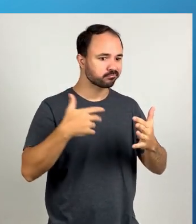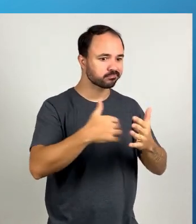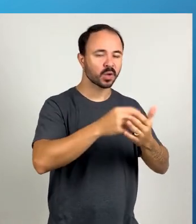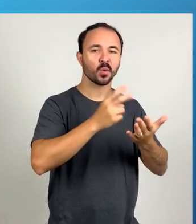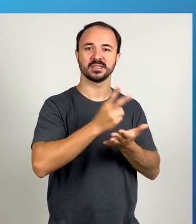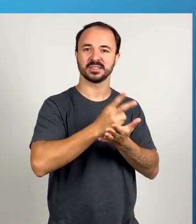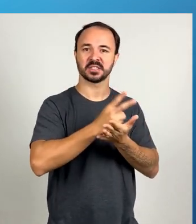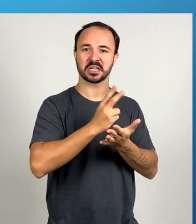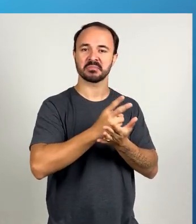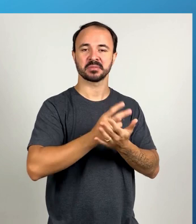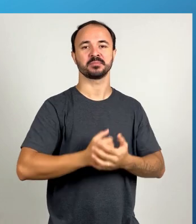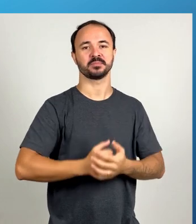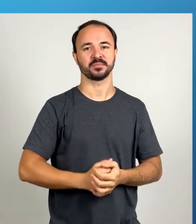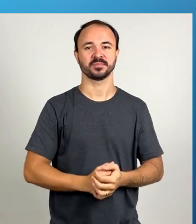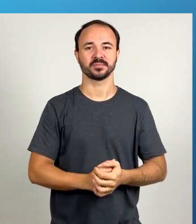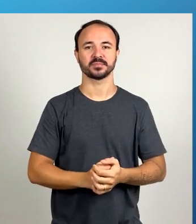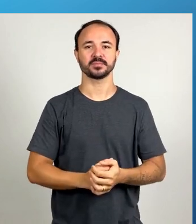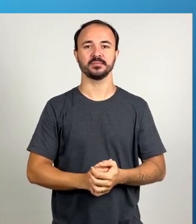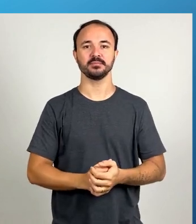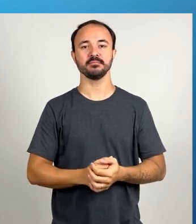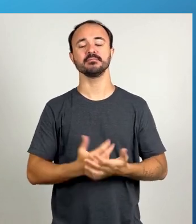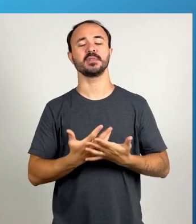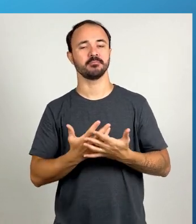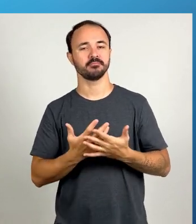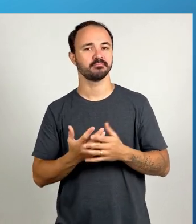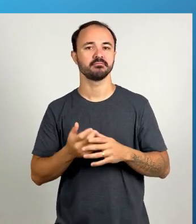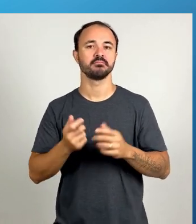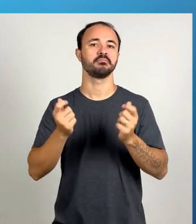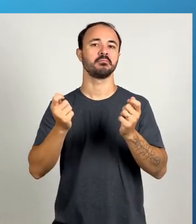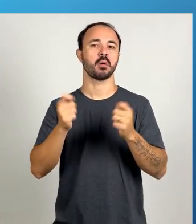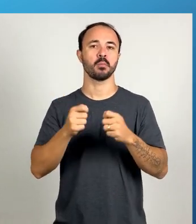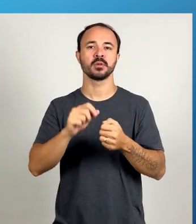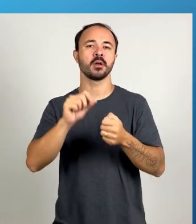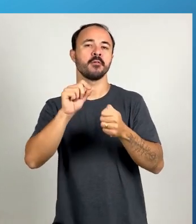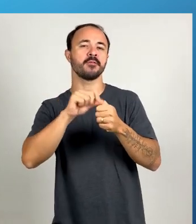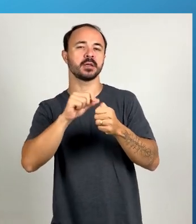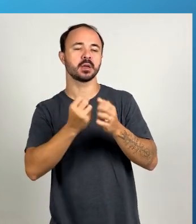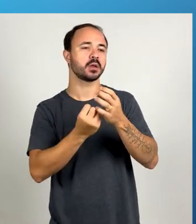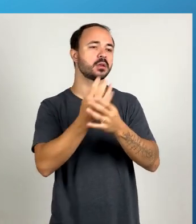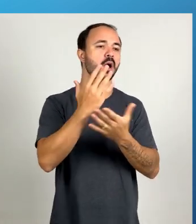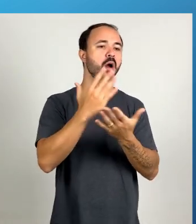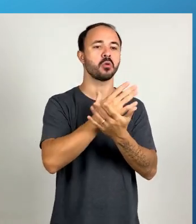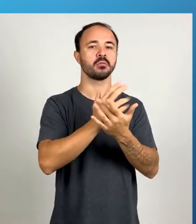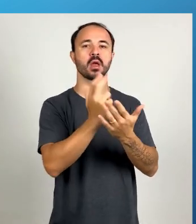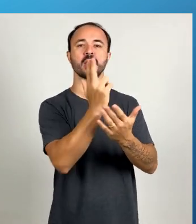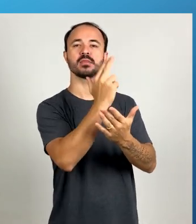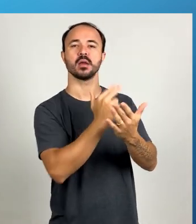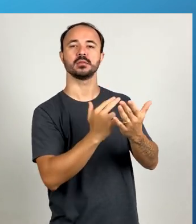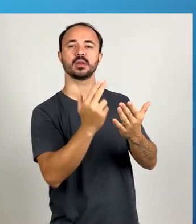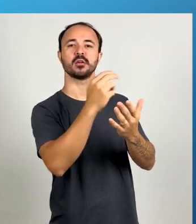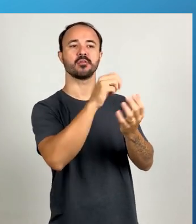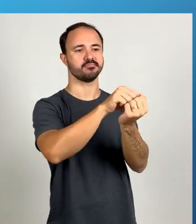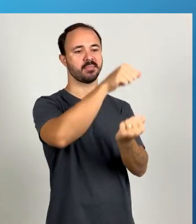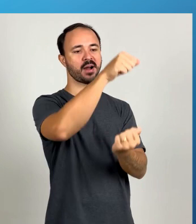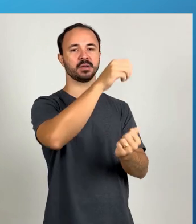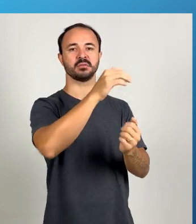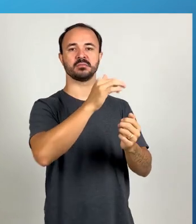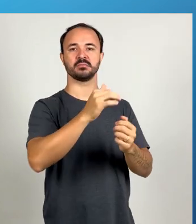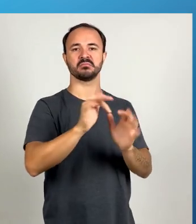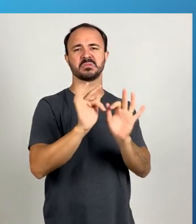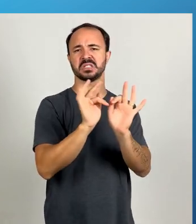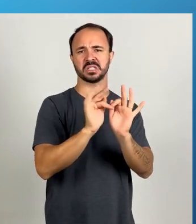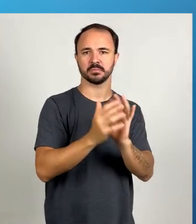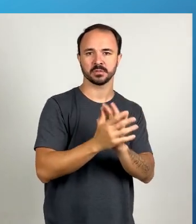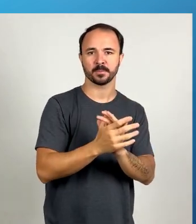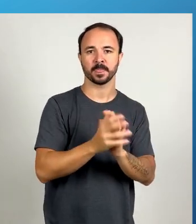O mais comum para a gente é qual? Fazer mapas simples e fazer uma entrega, né? Muitas pessoas que têm negócios vão fazer entrega